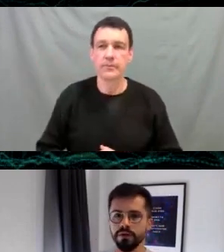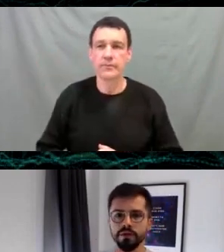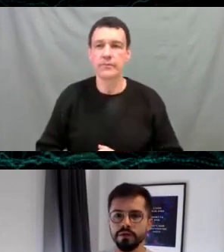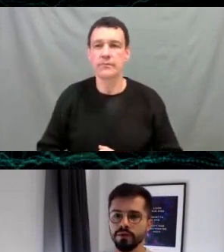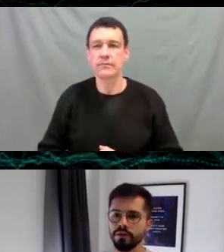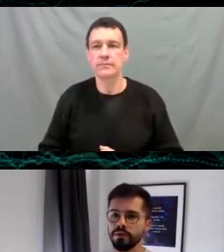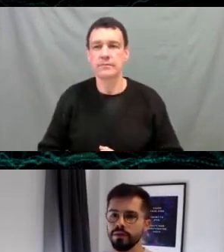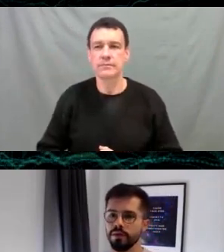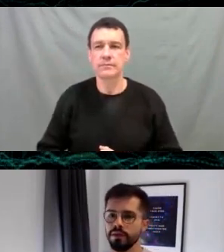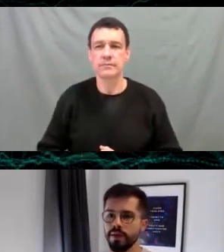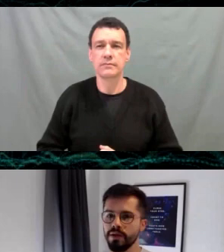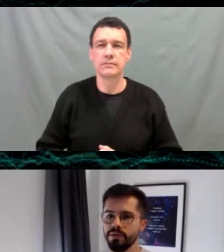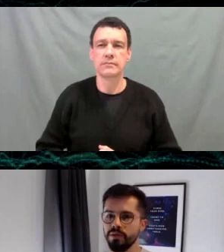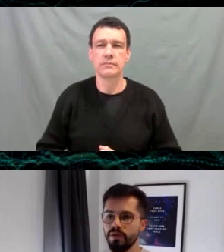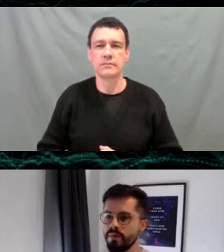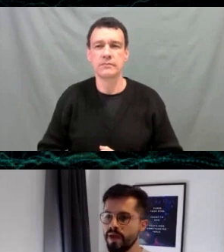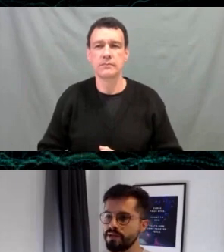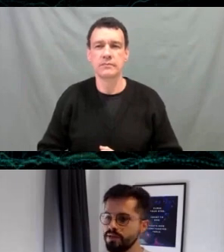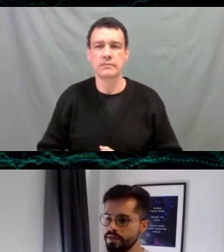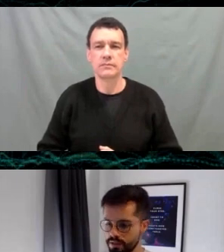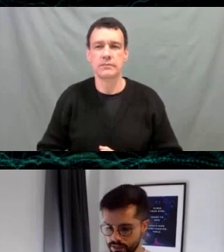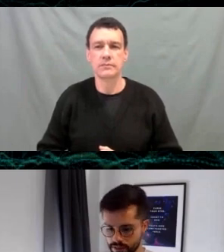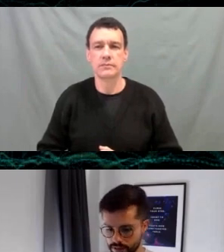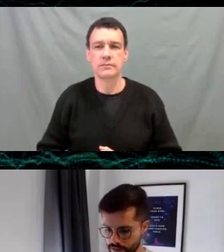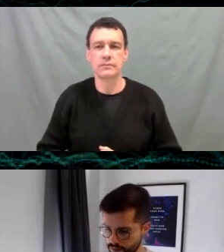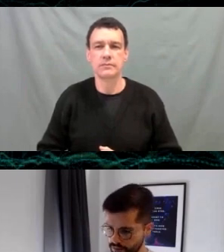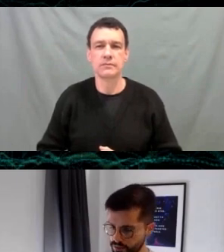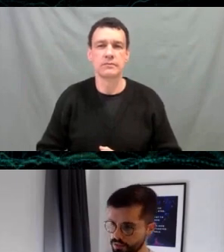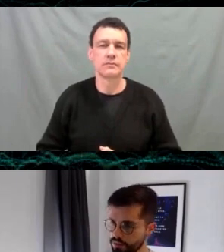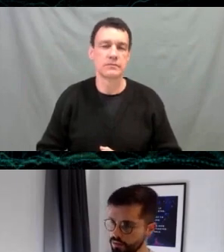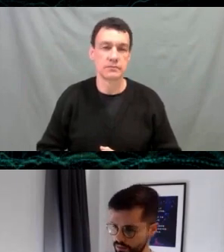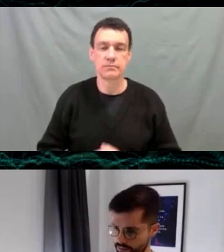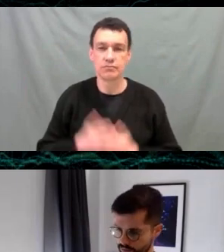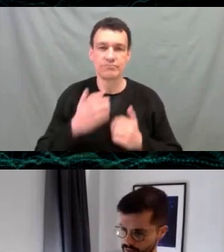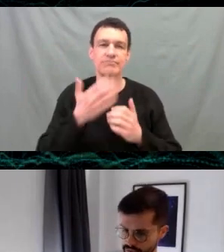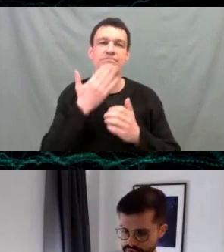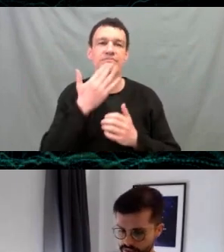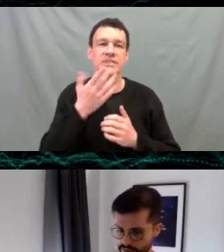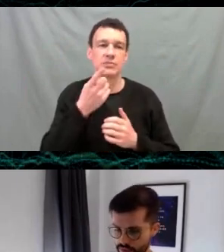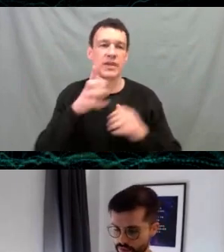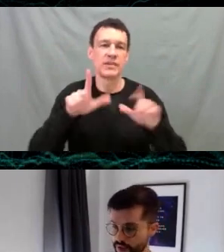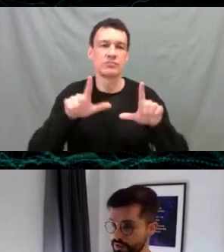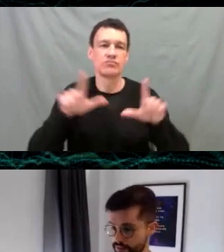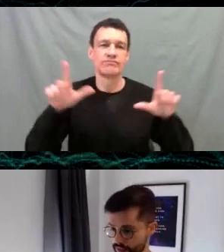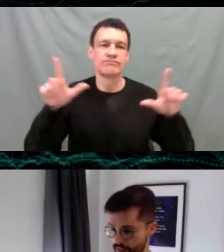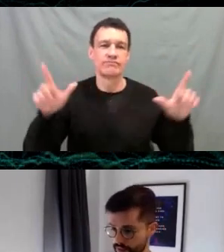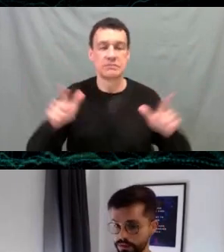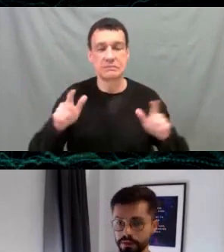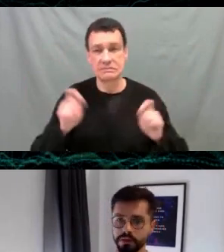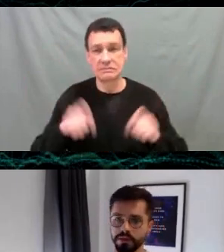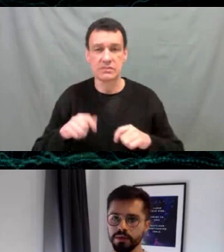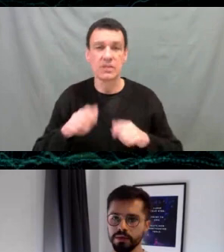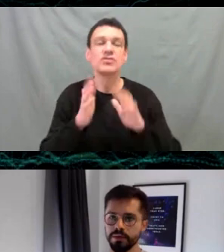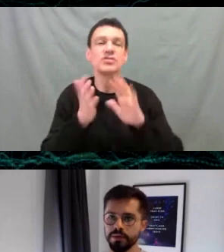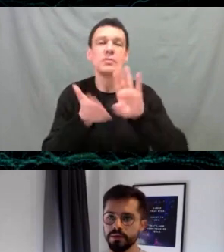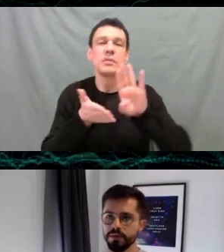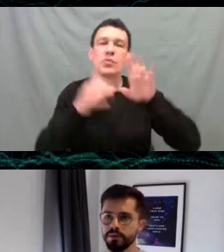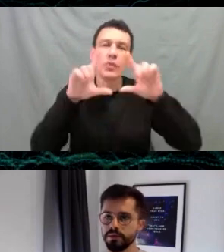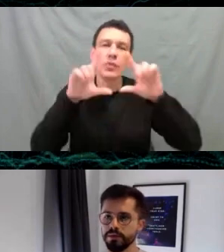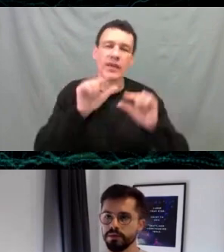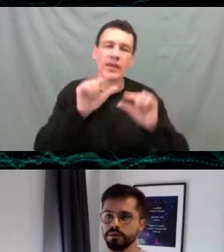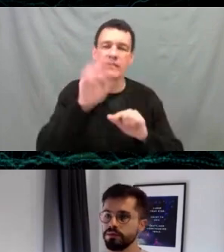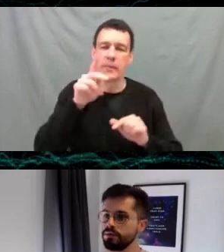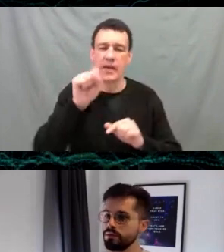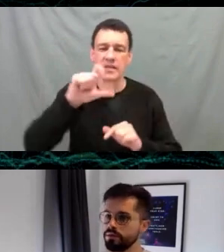voltando para diminuir a peste e não fez a pedir-me FPS galera